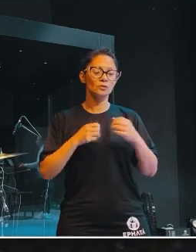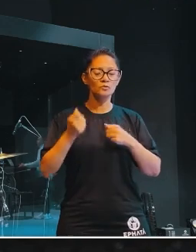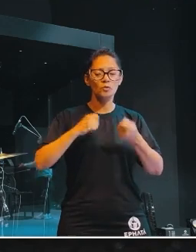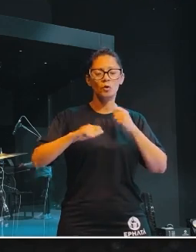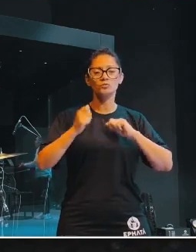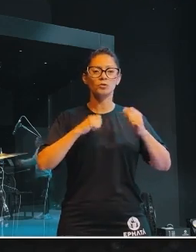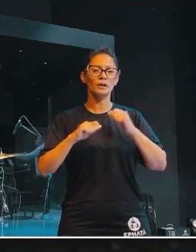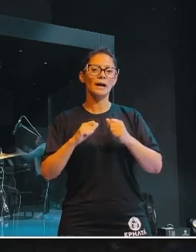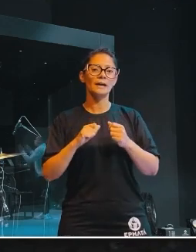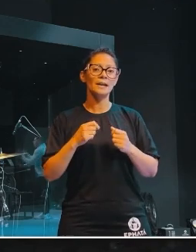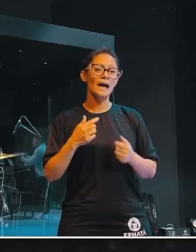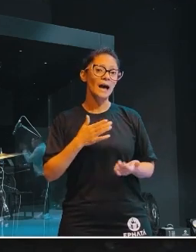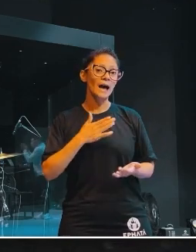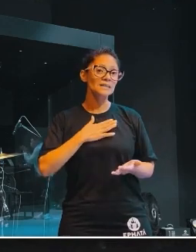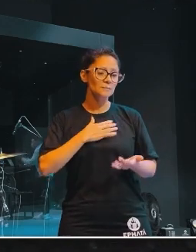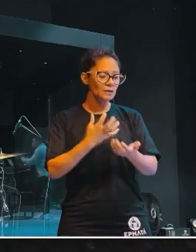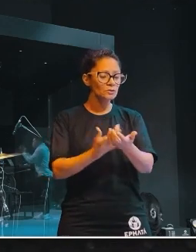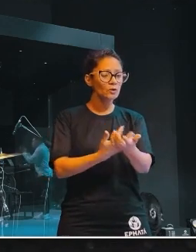ou elas me